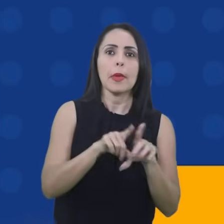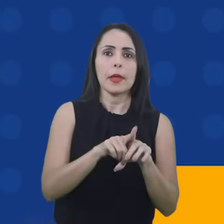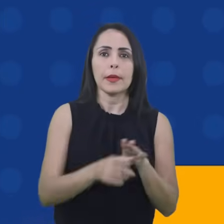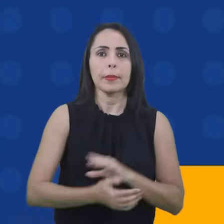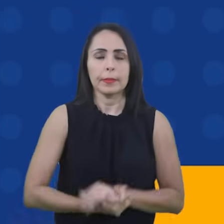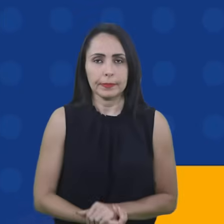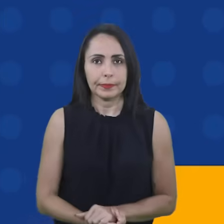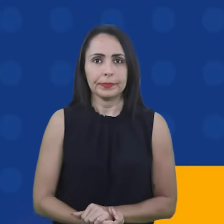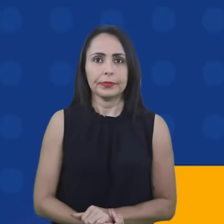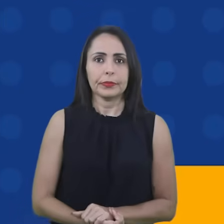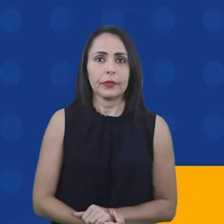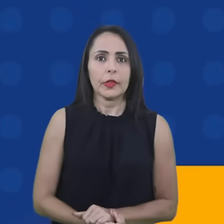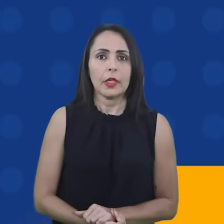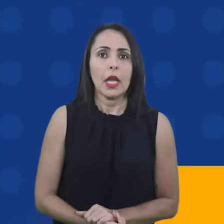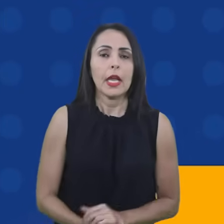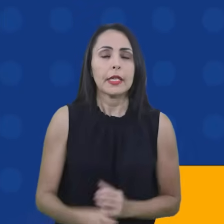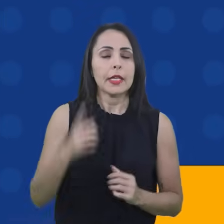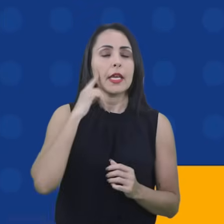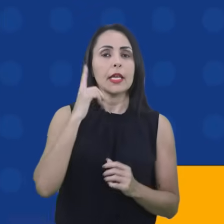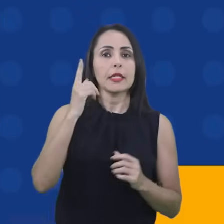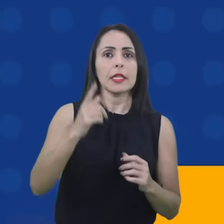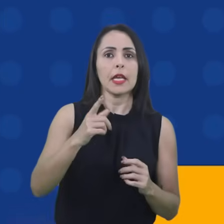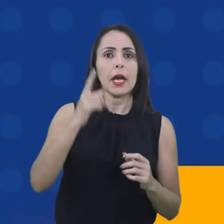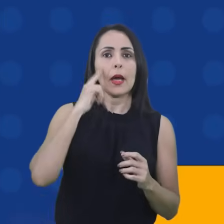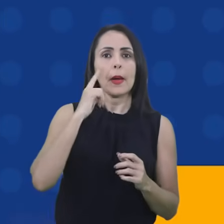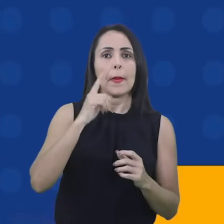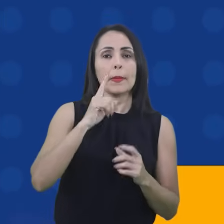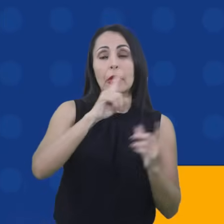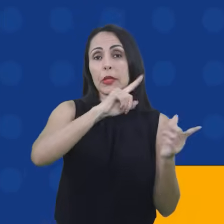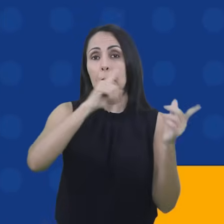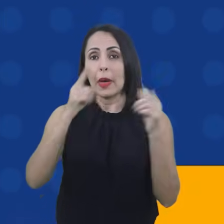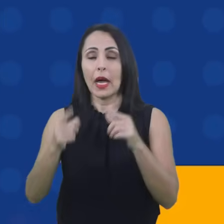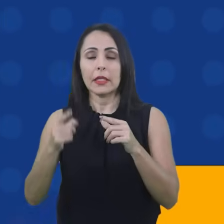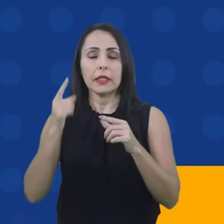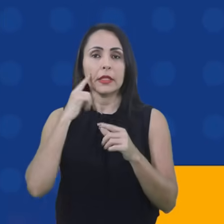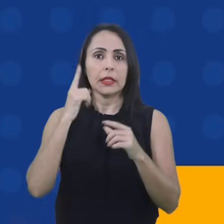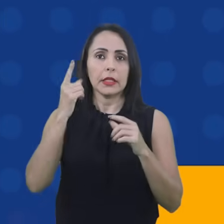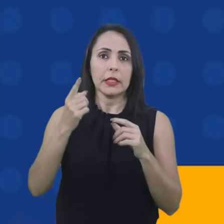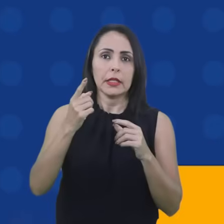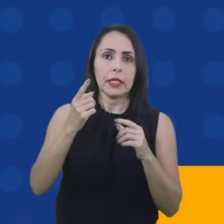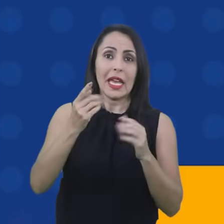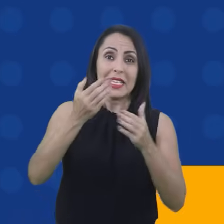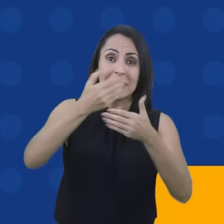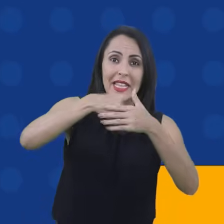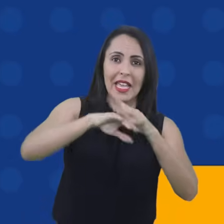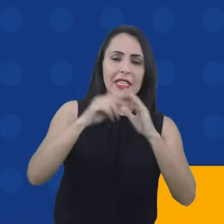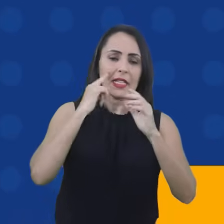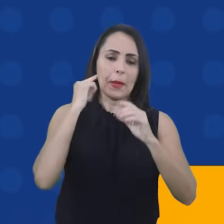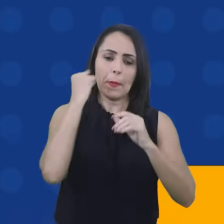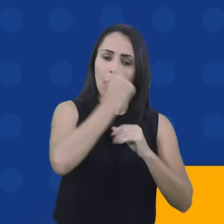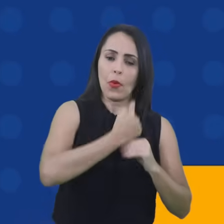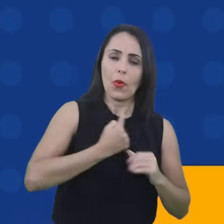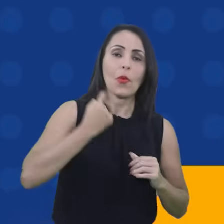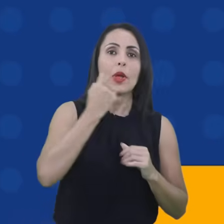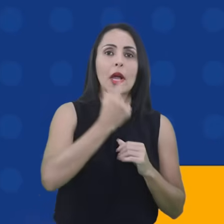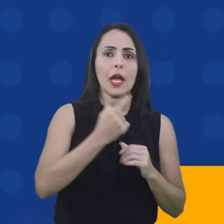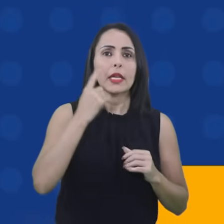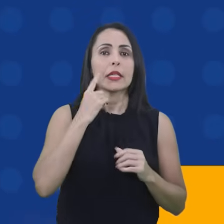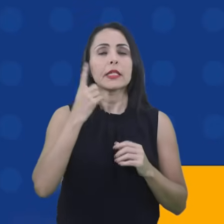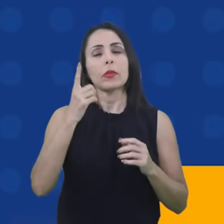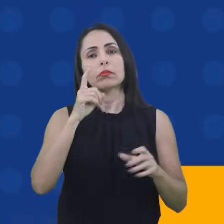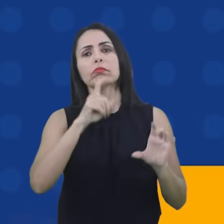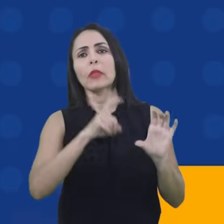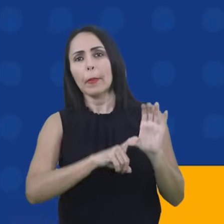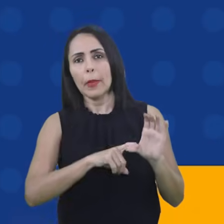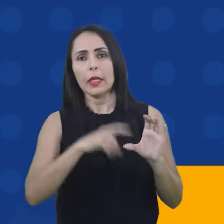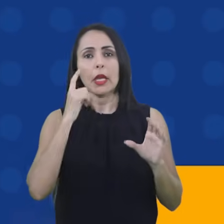vestibular. A face que está oposta à vestibular, que está da parte de dentro, né, da sua boca, a gente, dependendo,